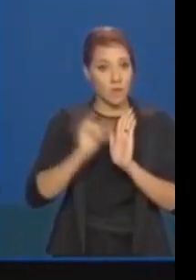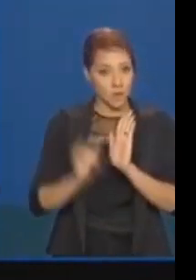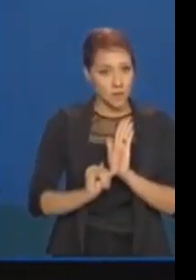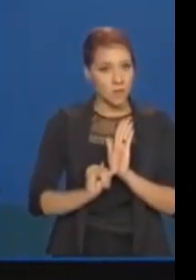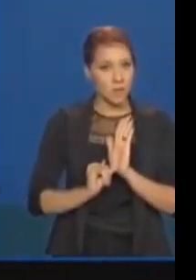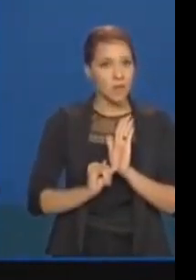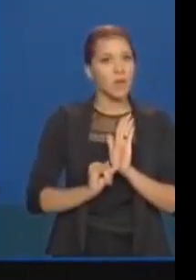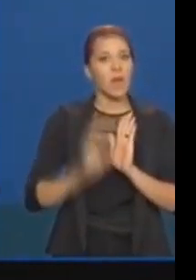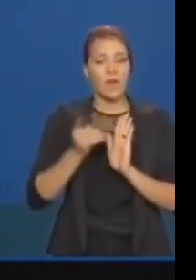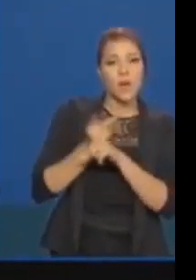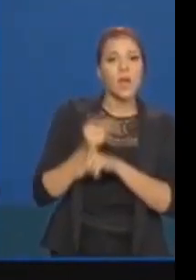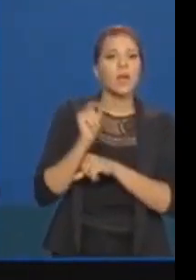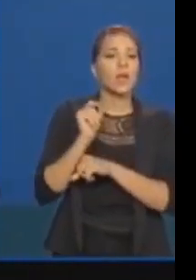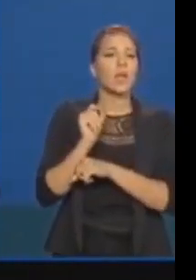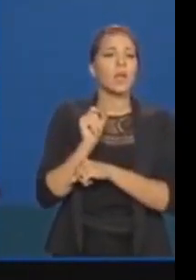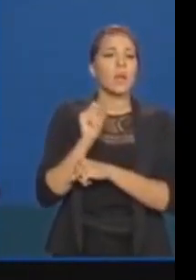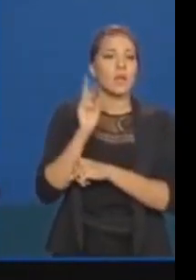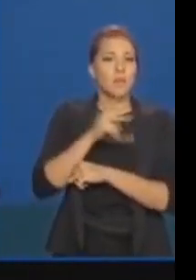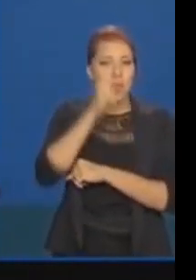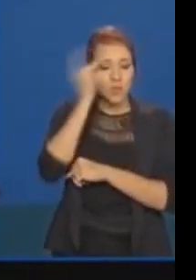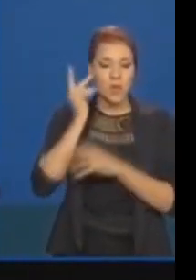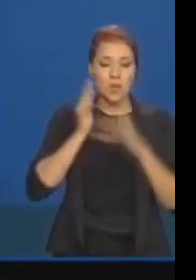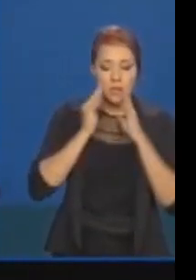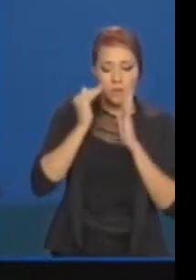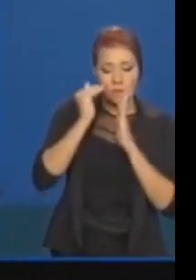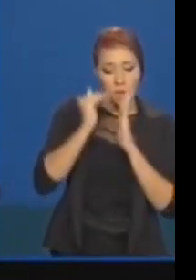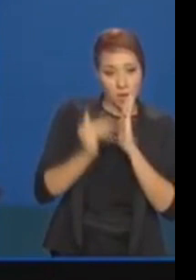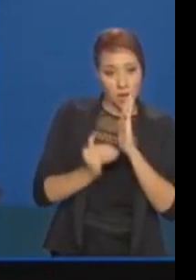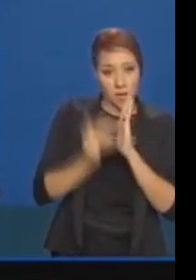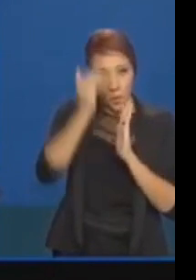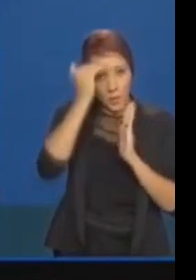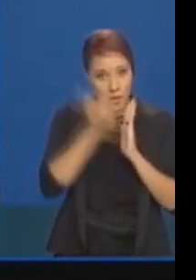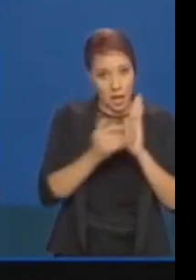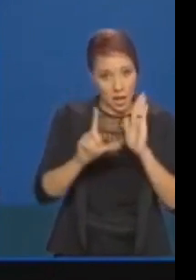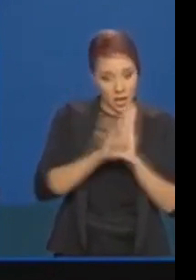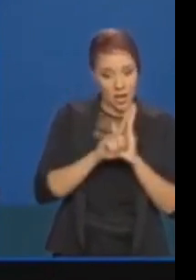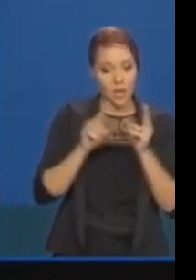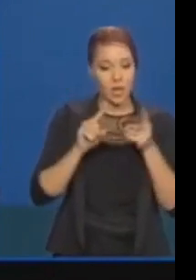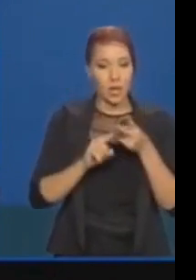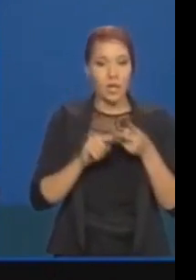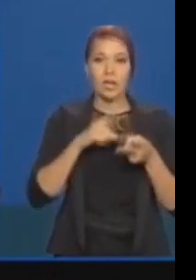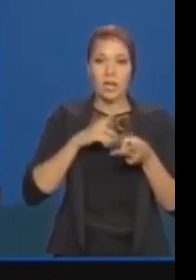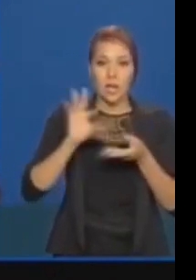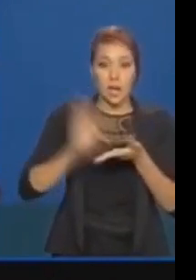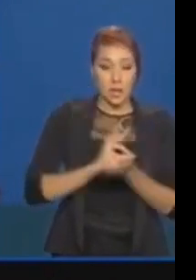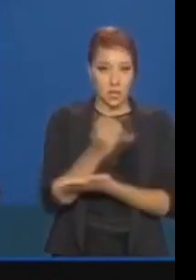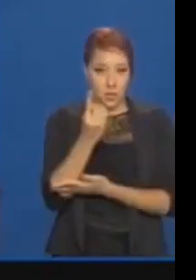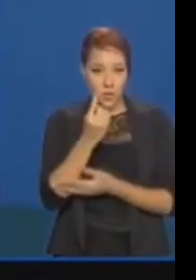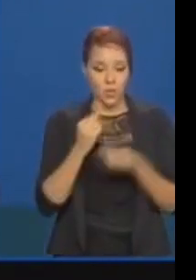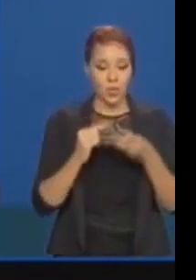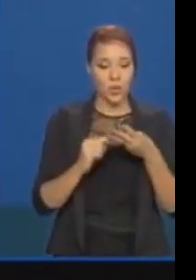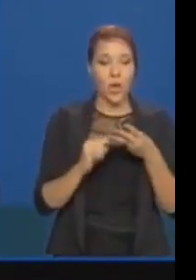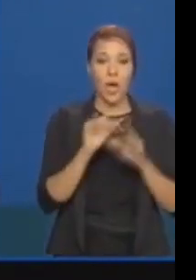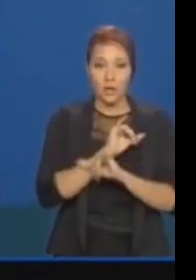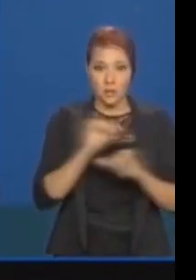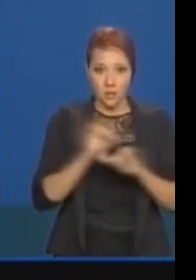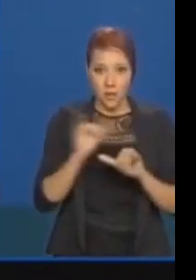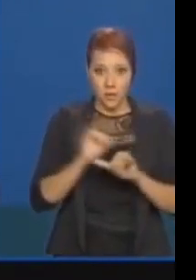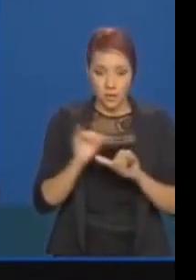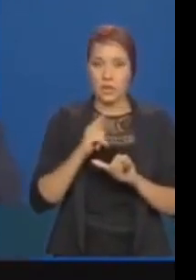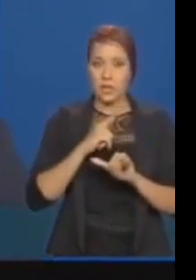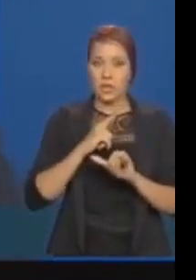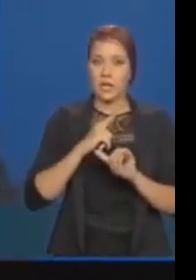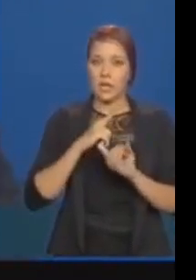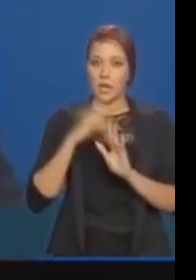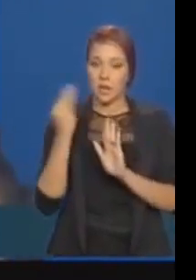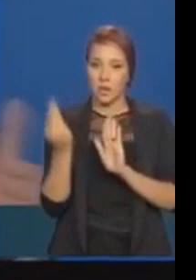vamos buscar os elegíveis atendendo os requisitos da lei, passando pelo cadastro único, mais as informações recebidas